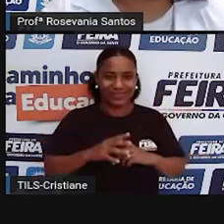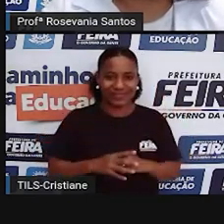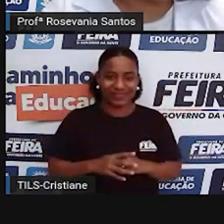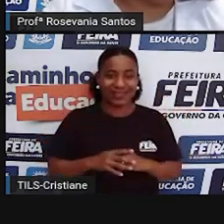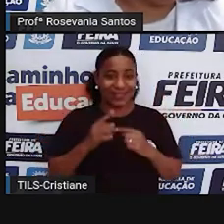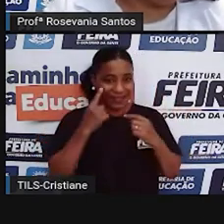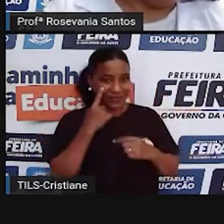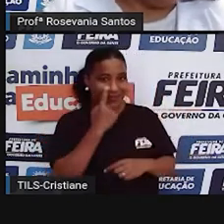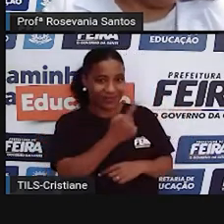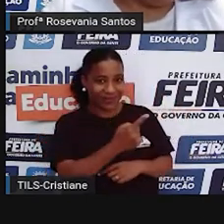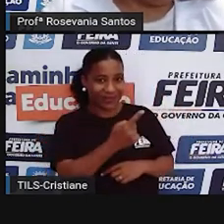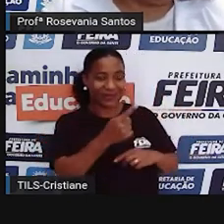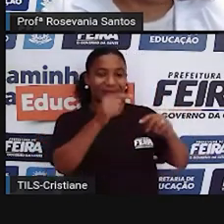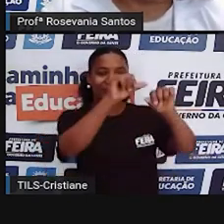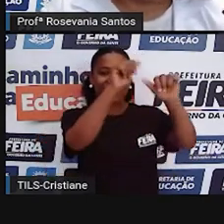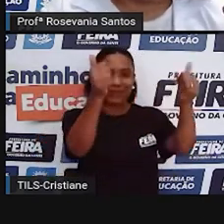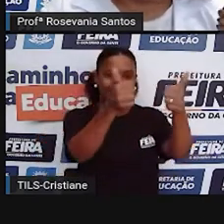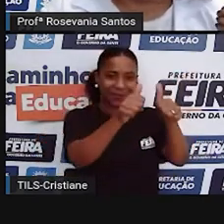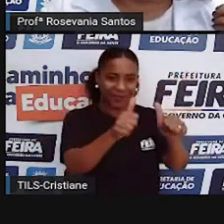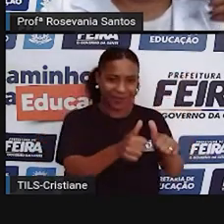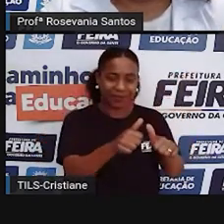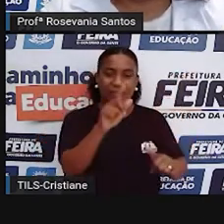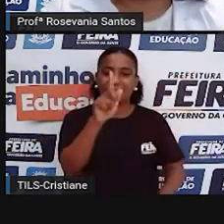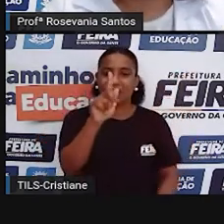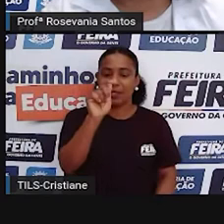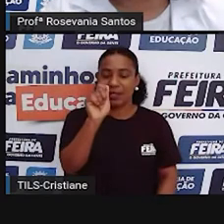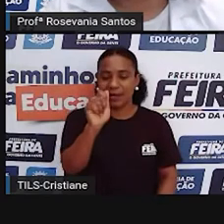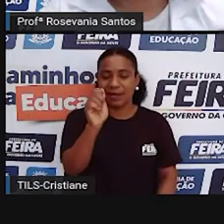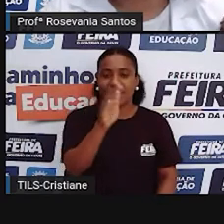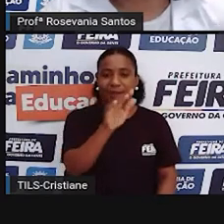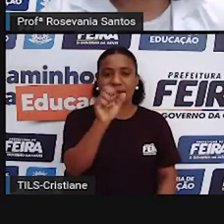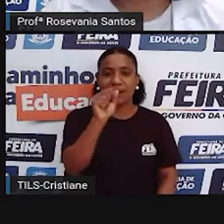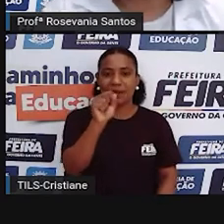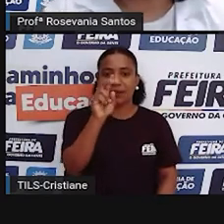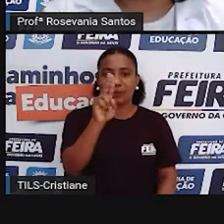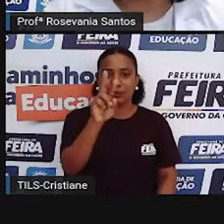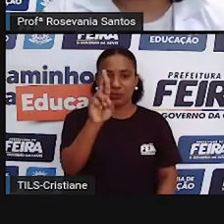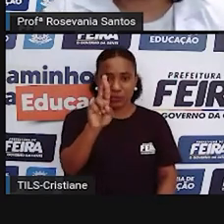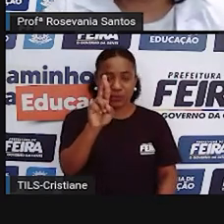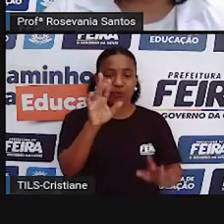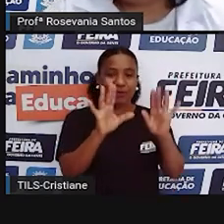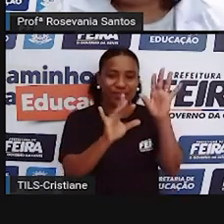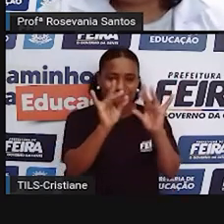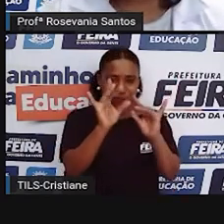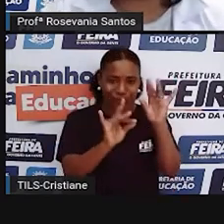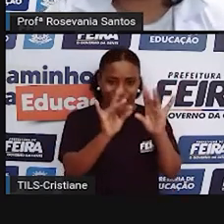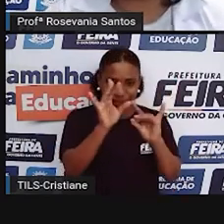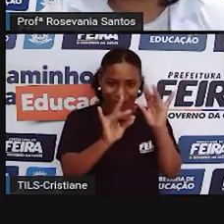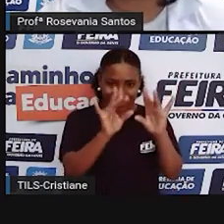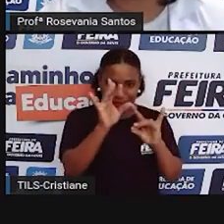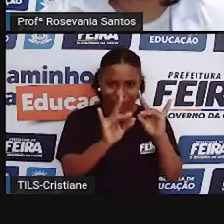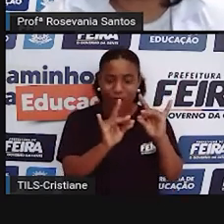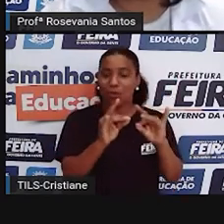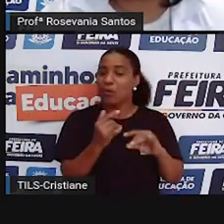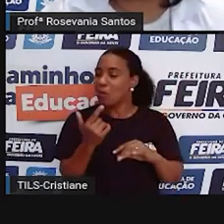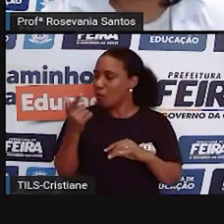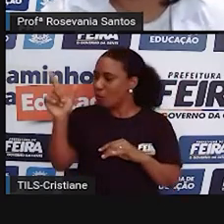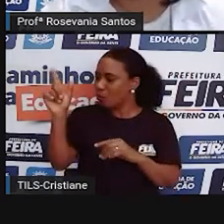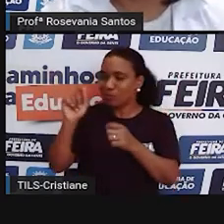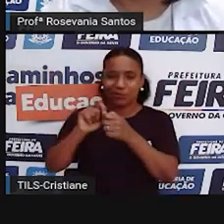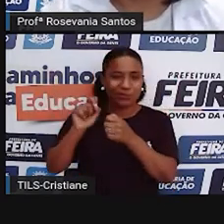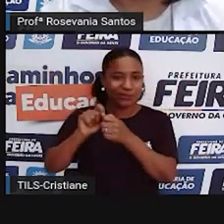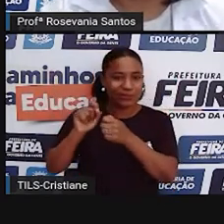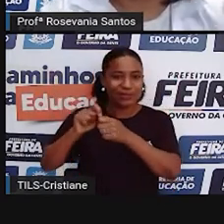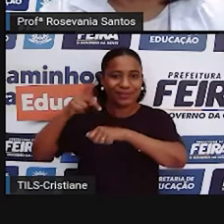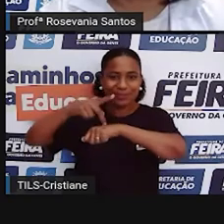observa foi feito com em paredes mesmo, com misturas lá que eles faziam, né, de algumas